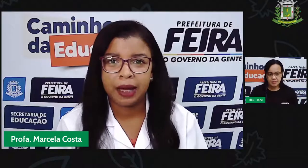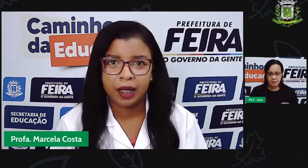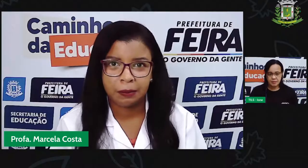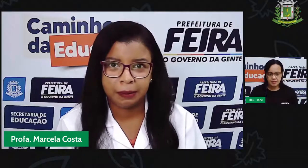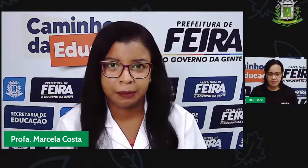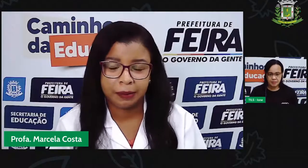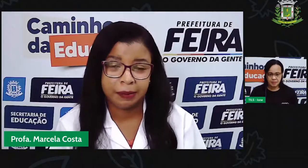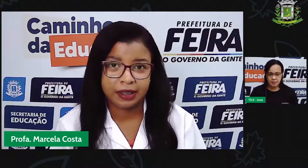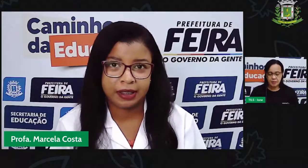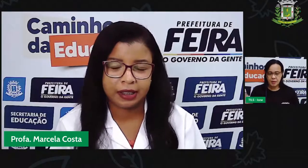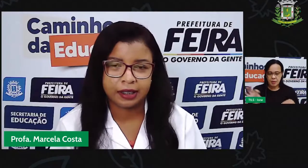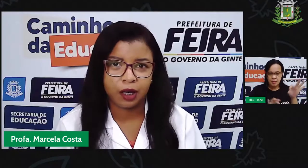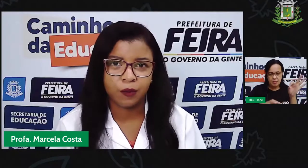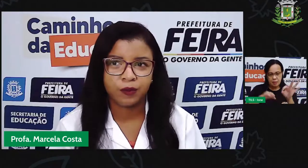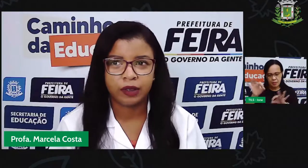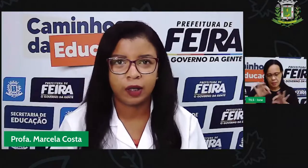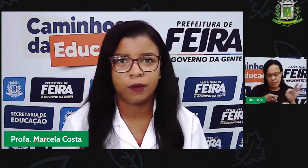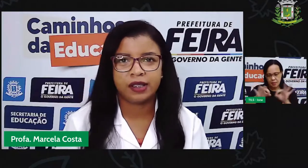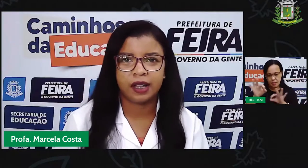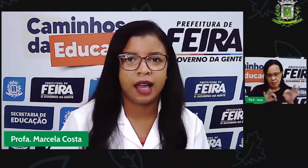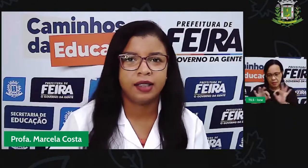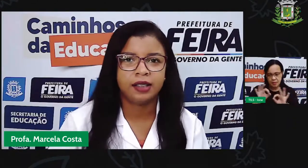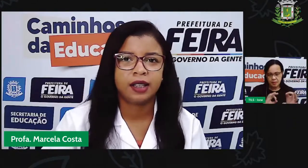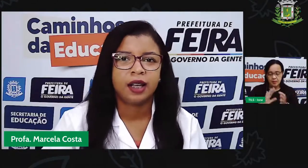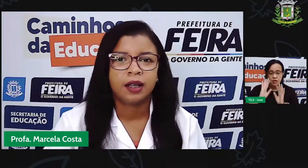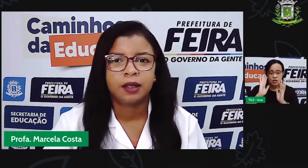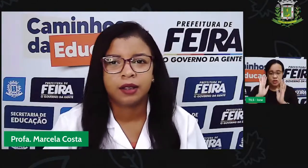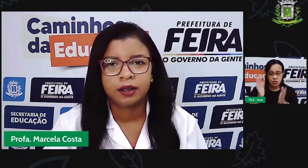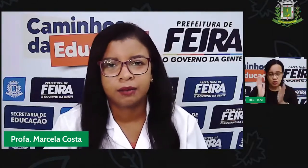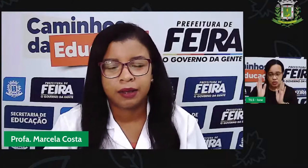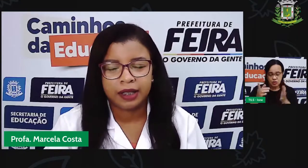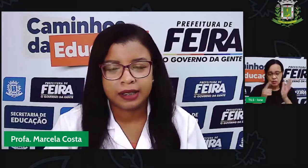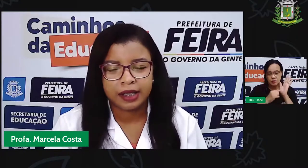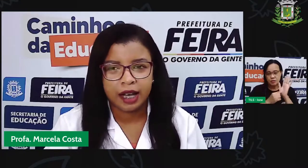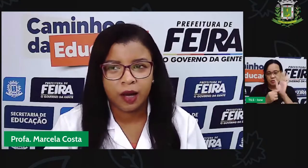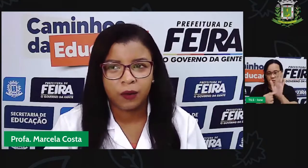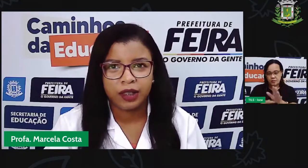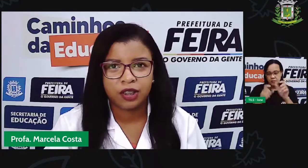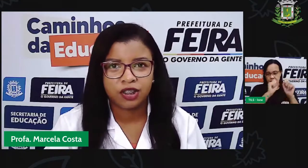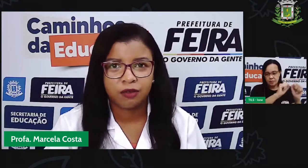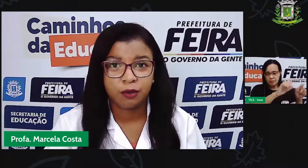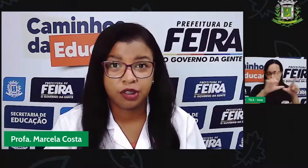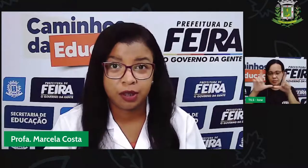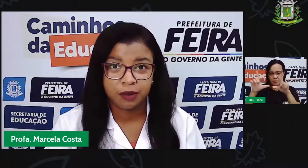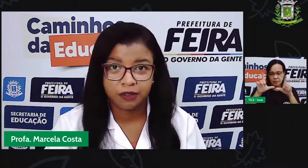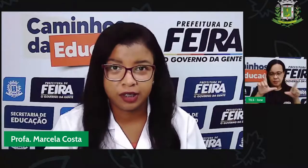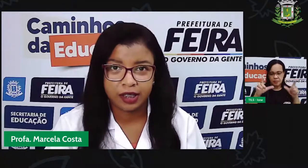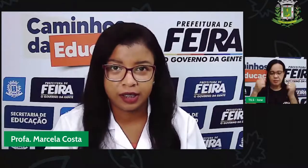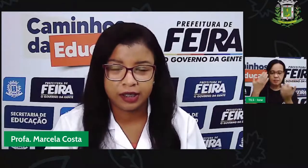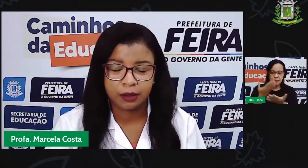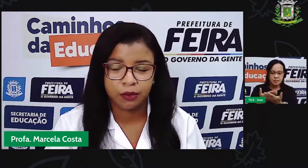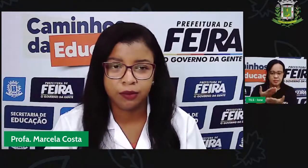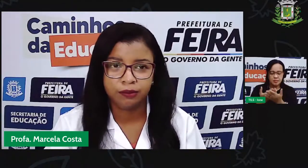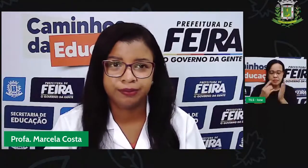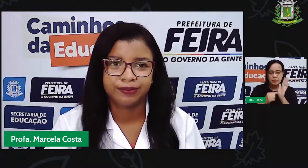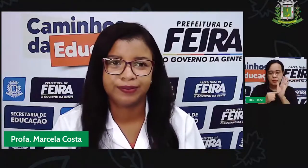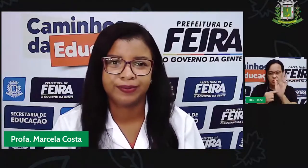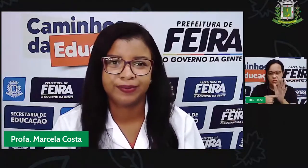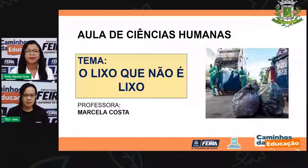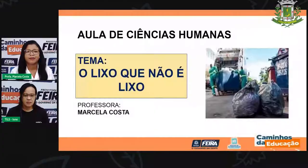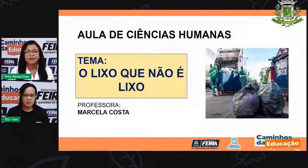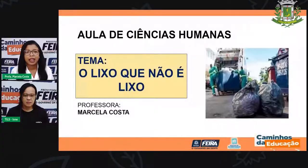Eu preparei uma apresentação, né, com slides para essa aula e eu já vou mostrar para vocês, tá